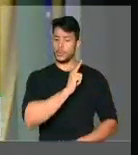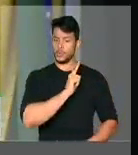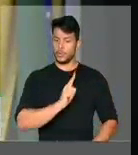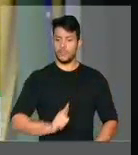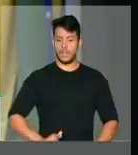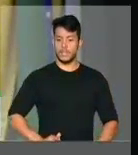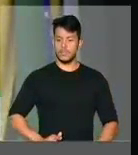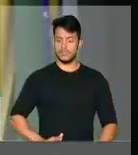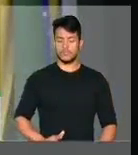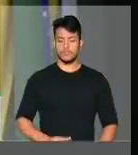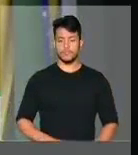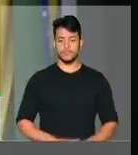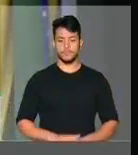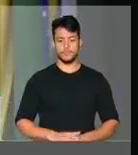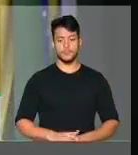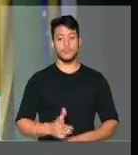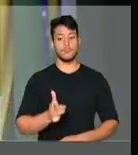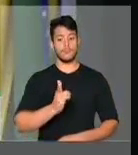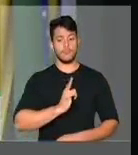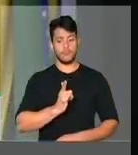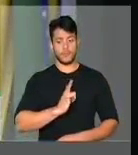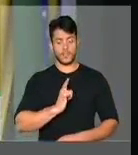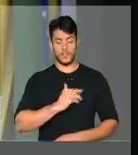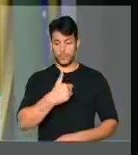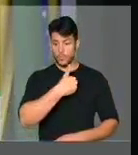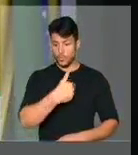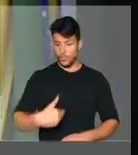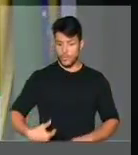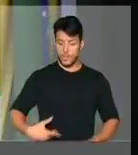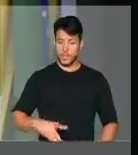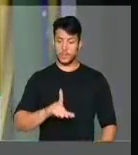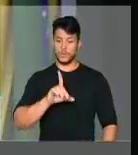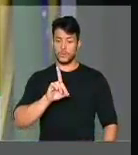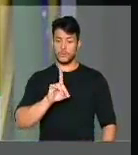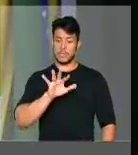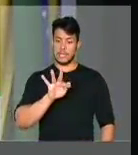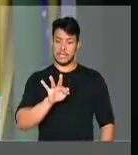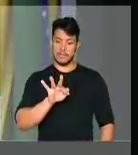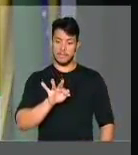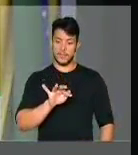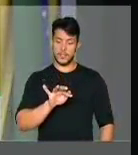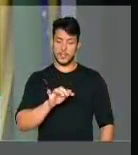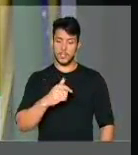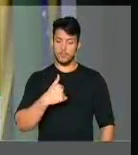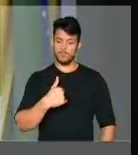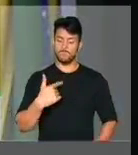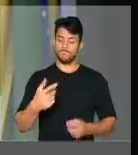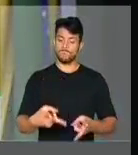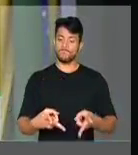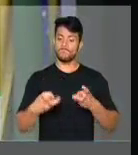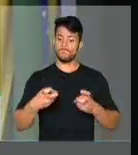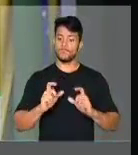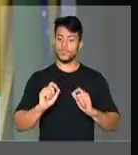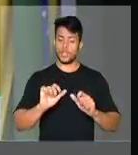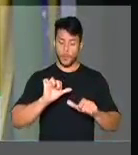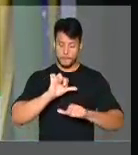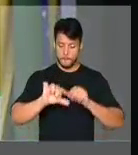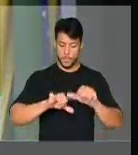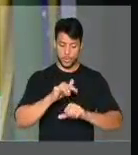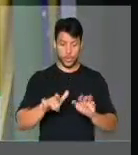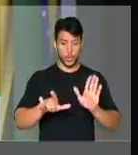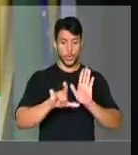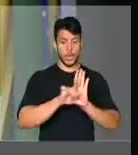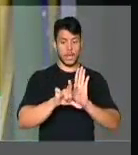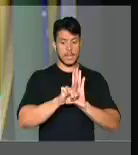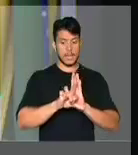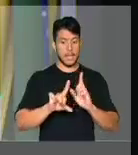combate. Ao disputar o governo do Distrito Federal, percebe-se que mudamos a lei, mas não